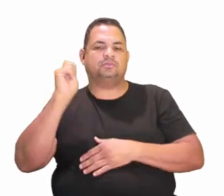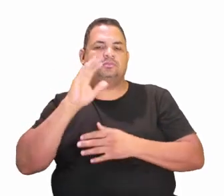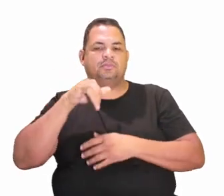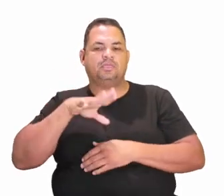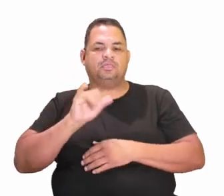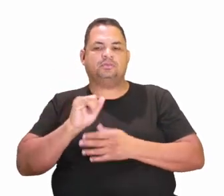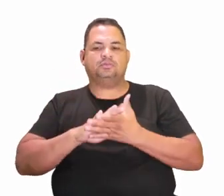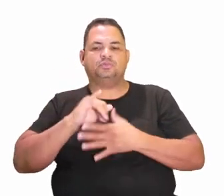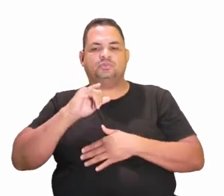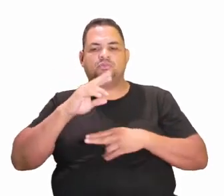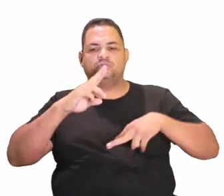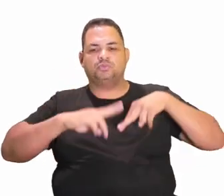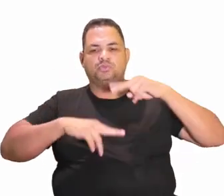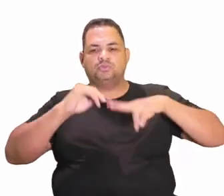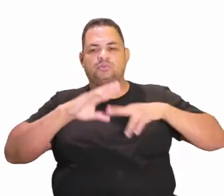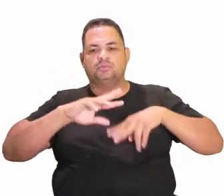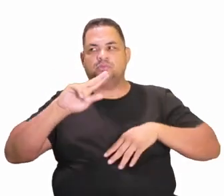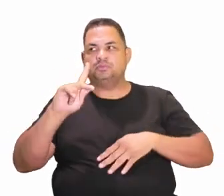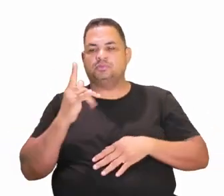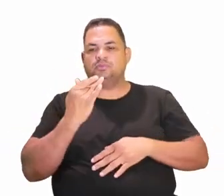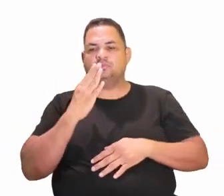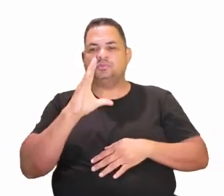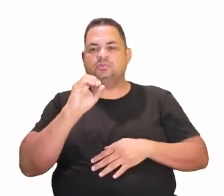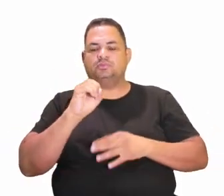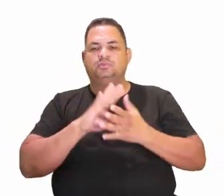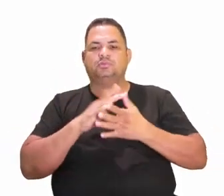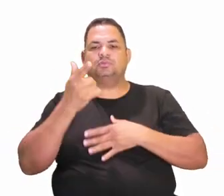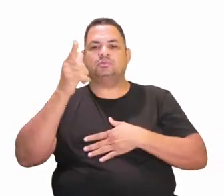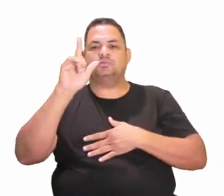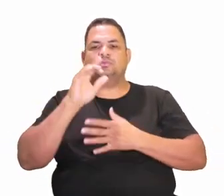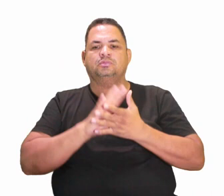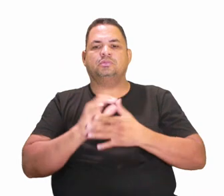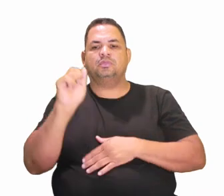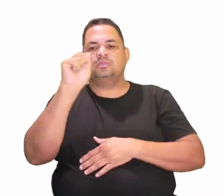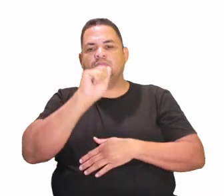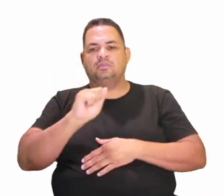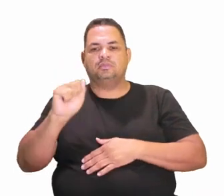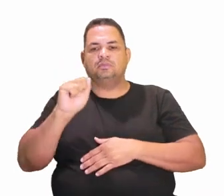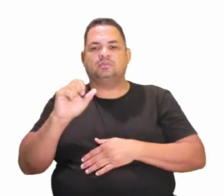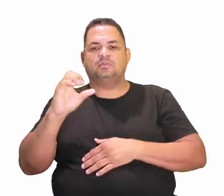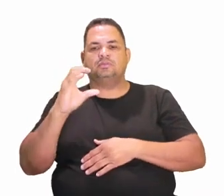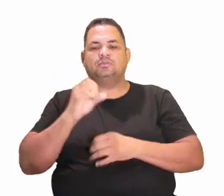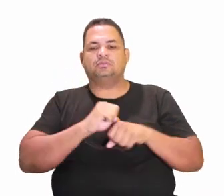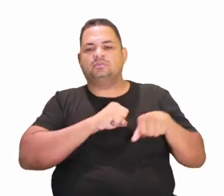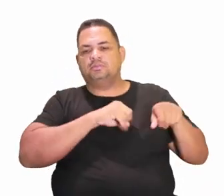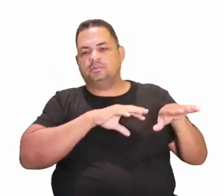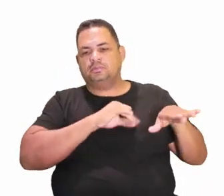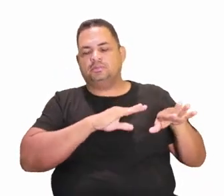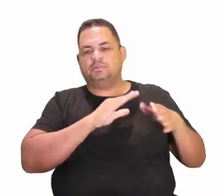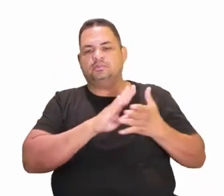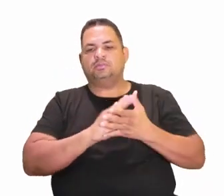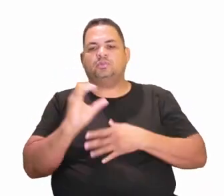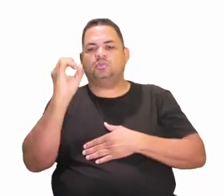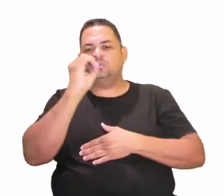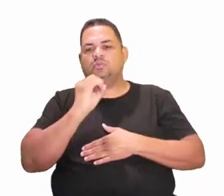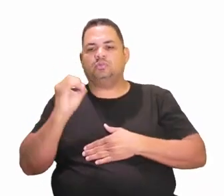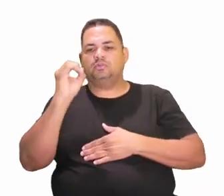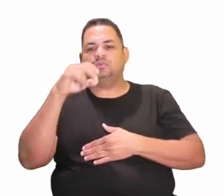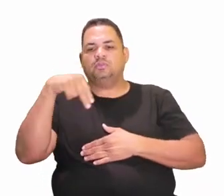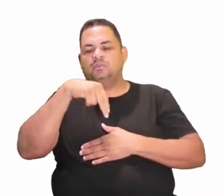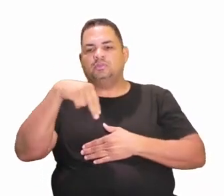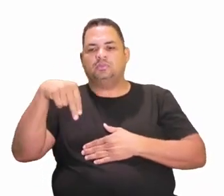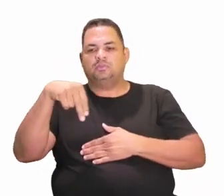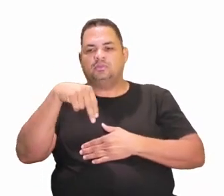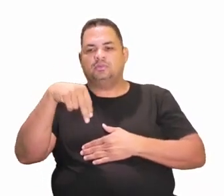May, June, July, e o restante, August, September, October,